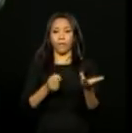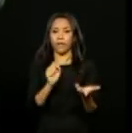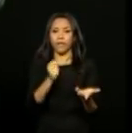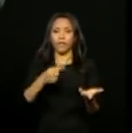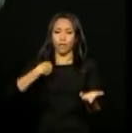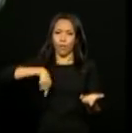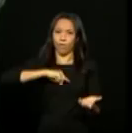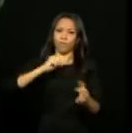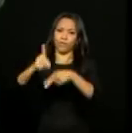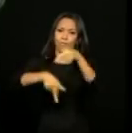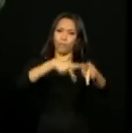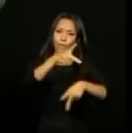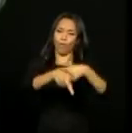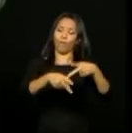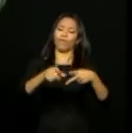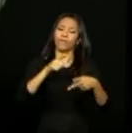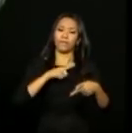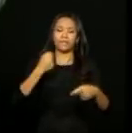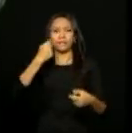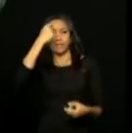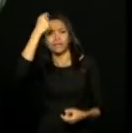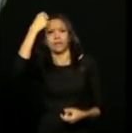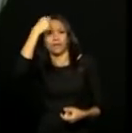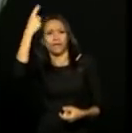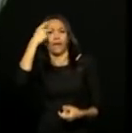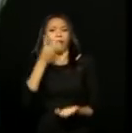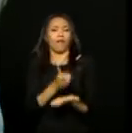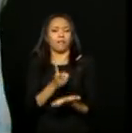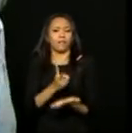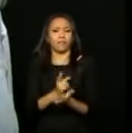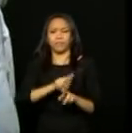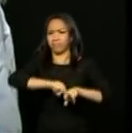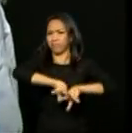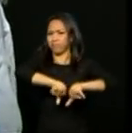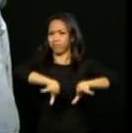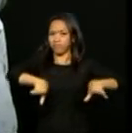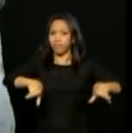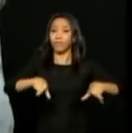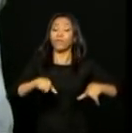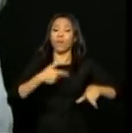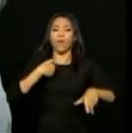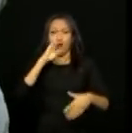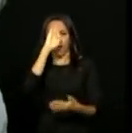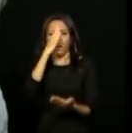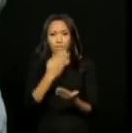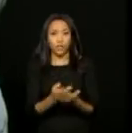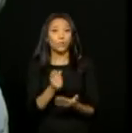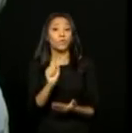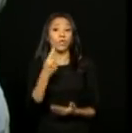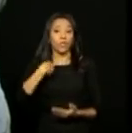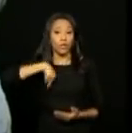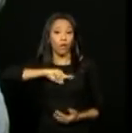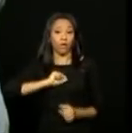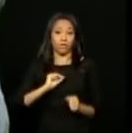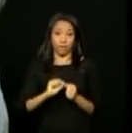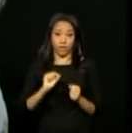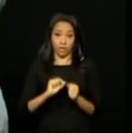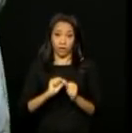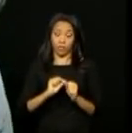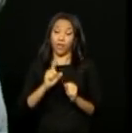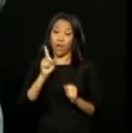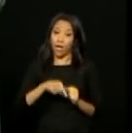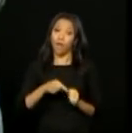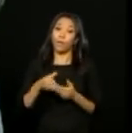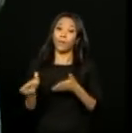nosso povo tem de se reinventar a cada dia. Acredito que o que a gente faz é um caminho sem